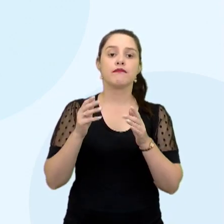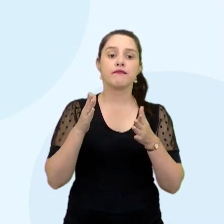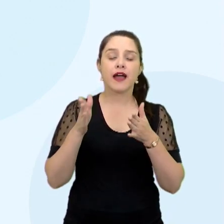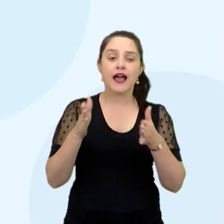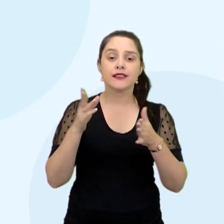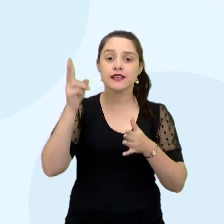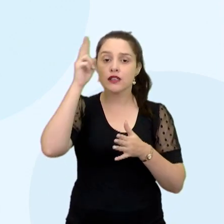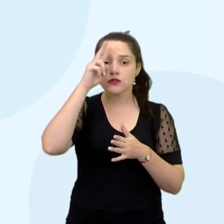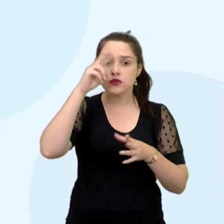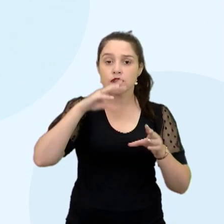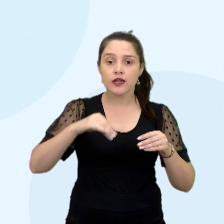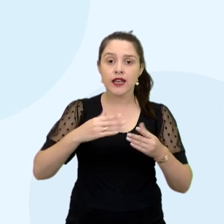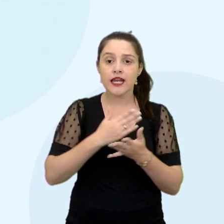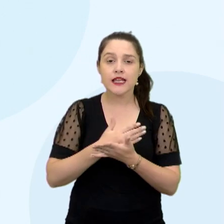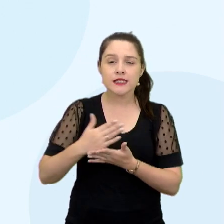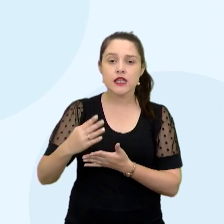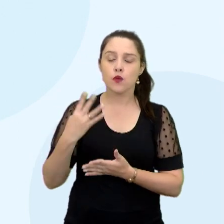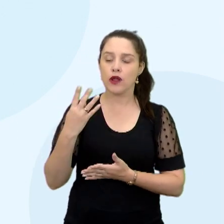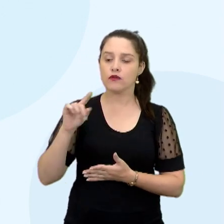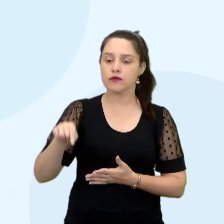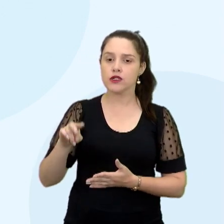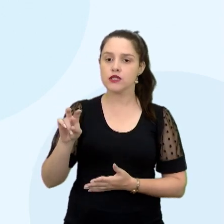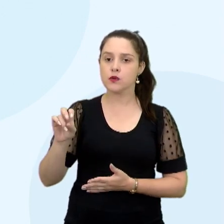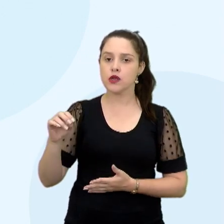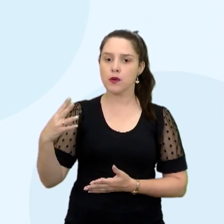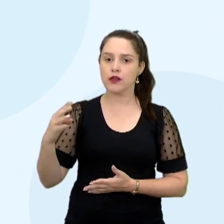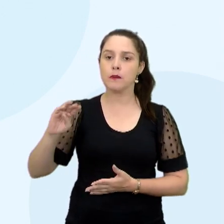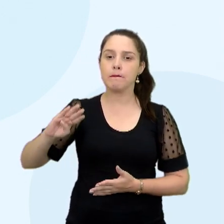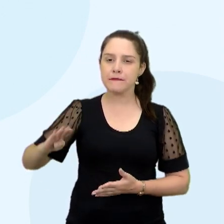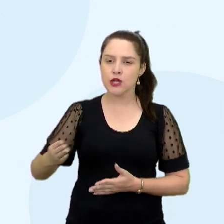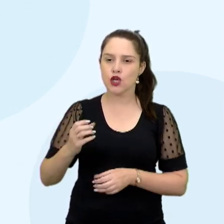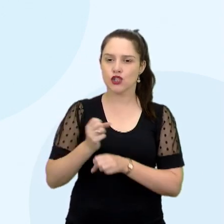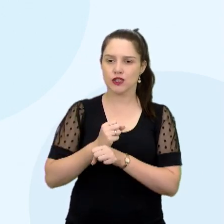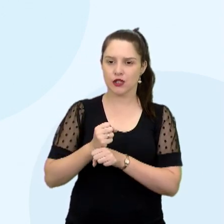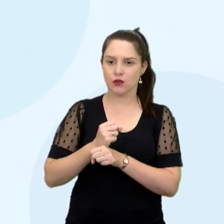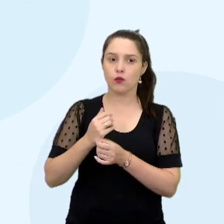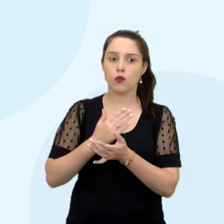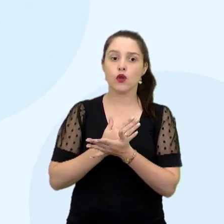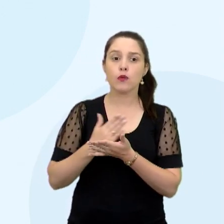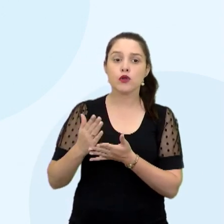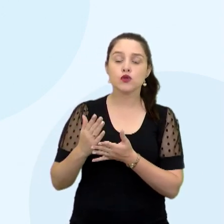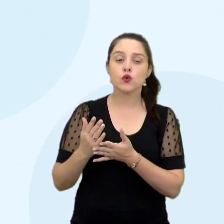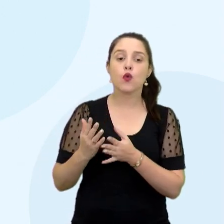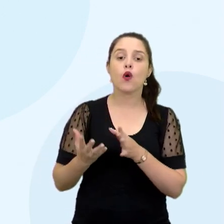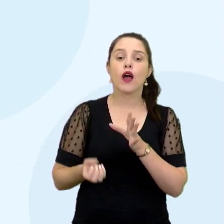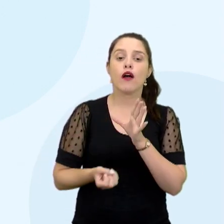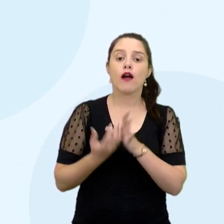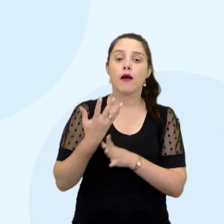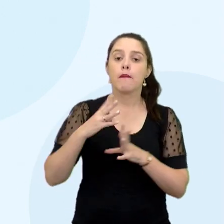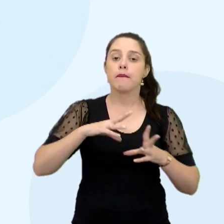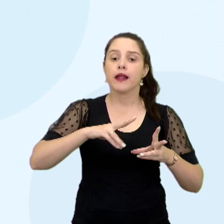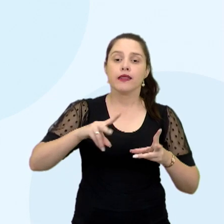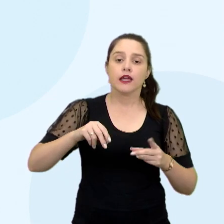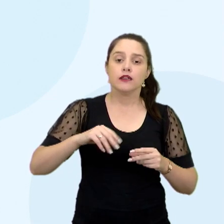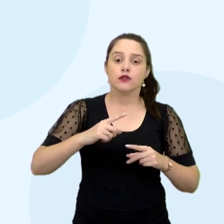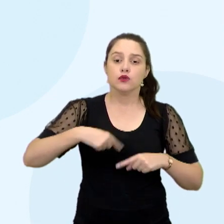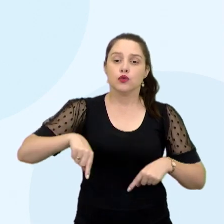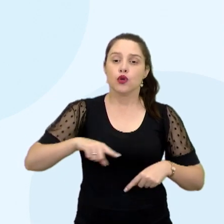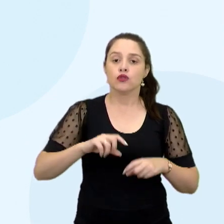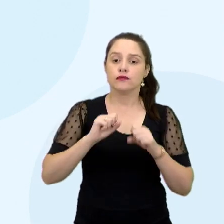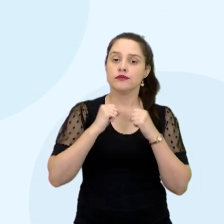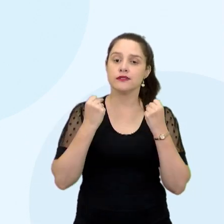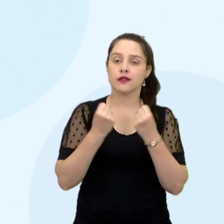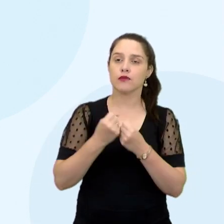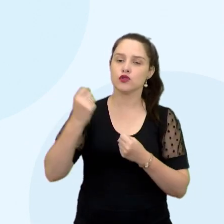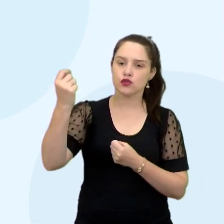Terra, iniciada há 4,54 bilhões de anos, quando começou a formação dos planetas do